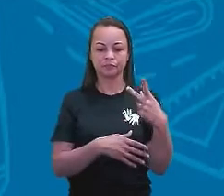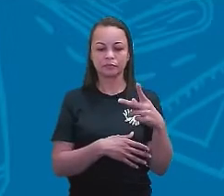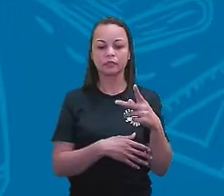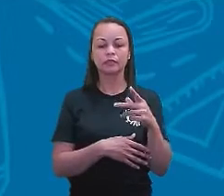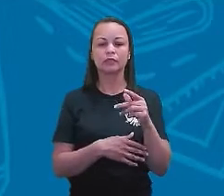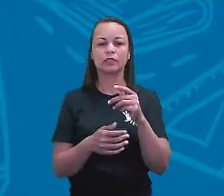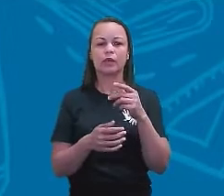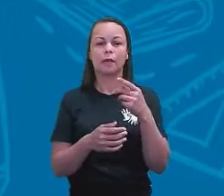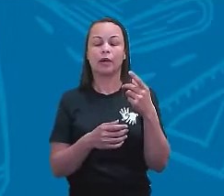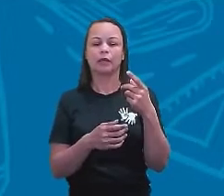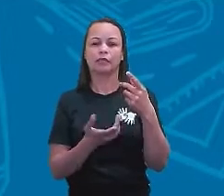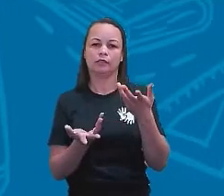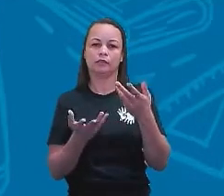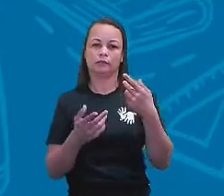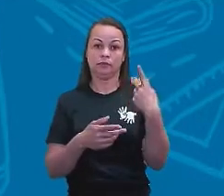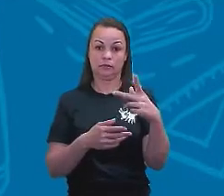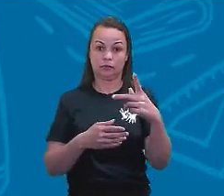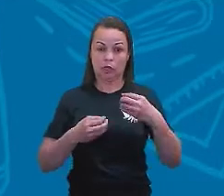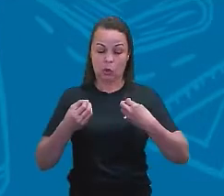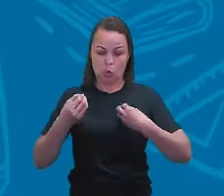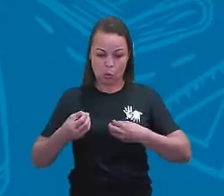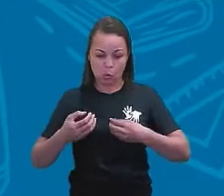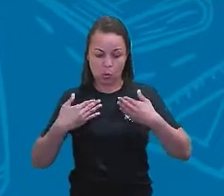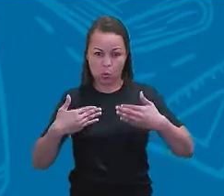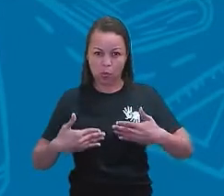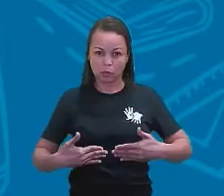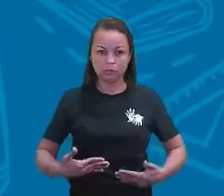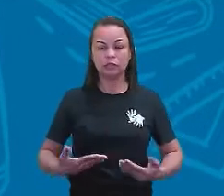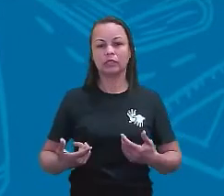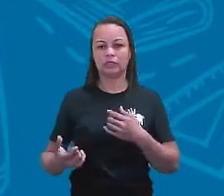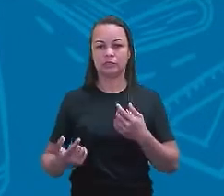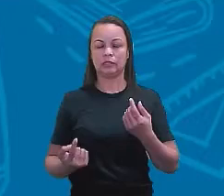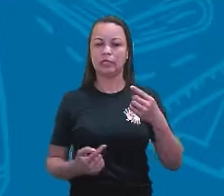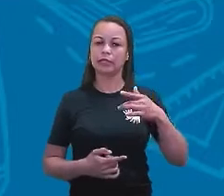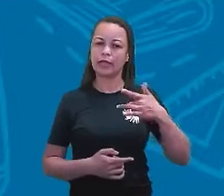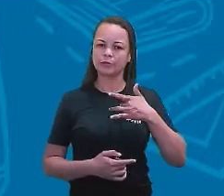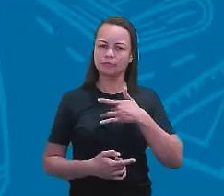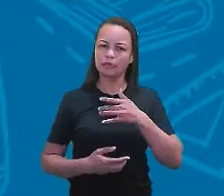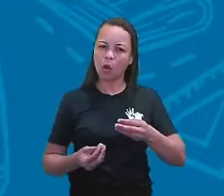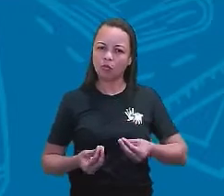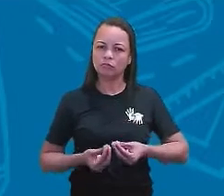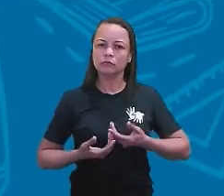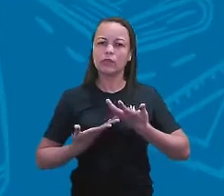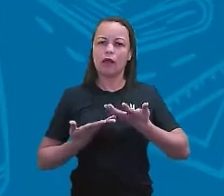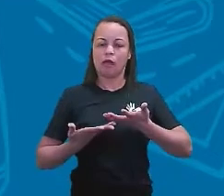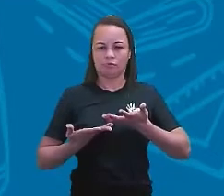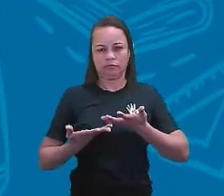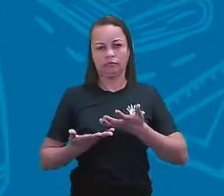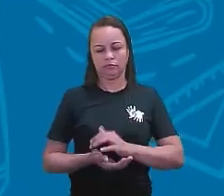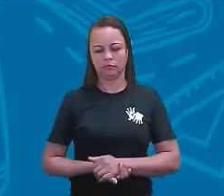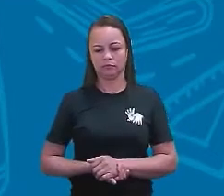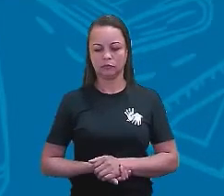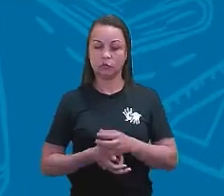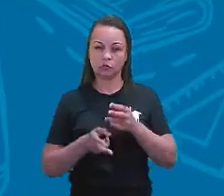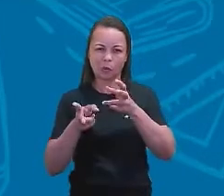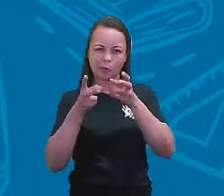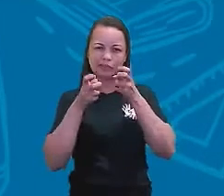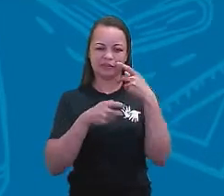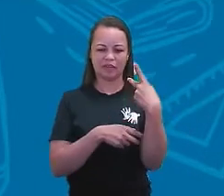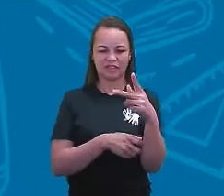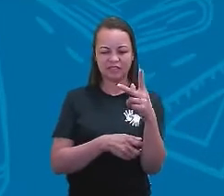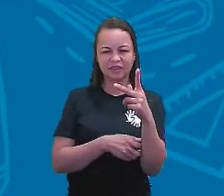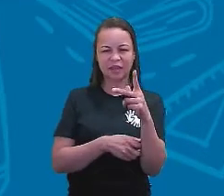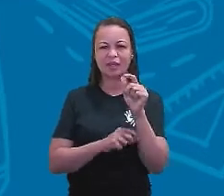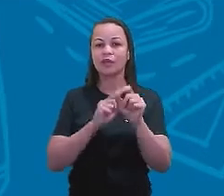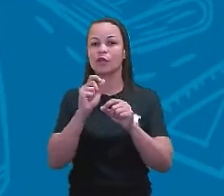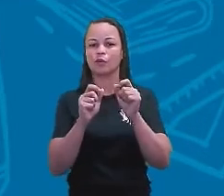seja, para que o teu organismo esteja o quê? Devidamente trabalhando saudavelmente. E aí, gente, claro, quando eu olho para isso aí, a gente já percebe, então